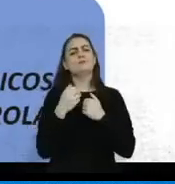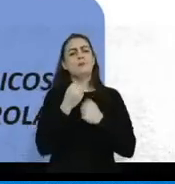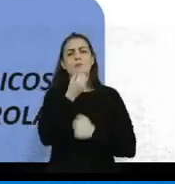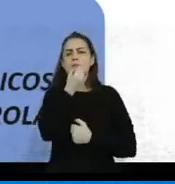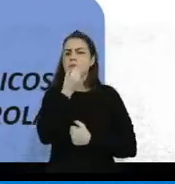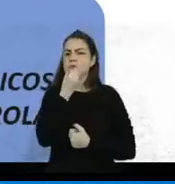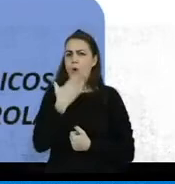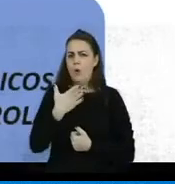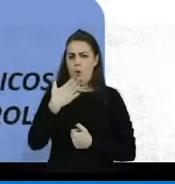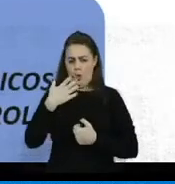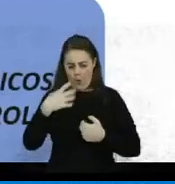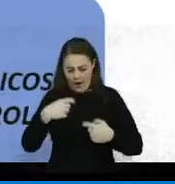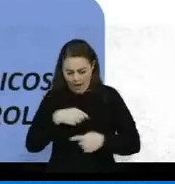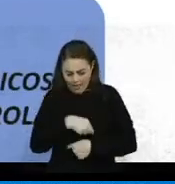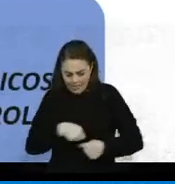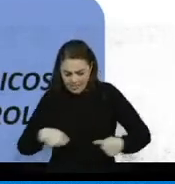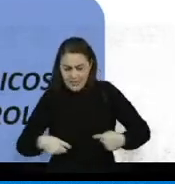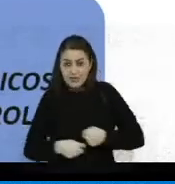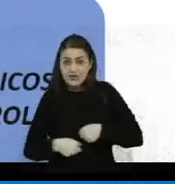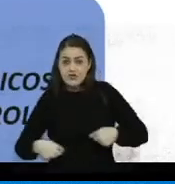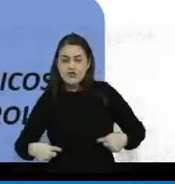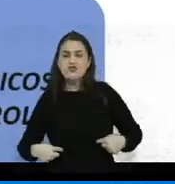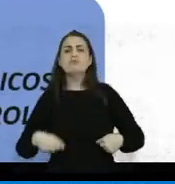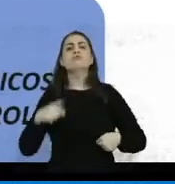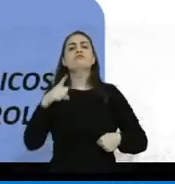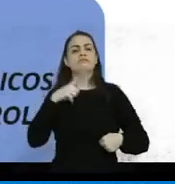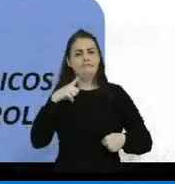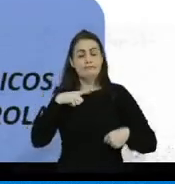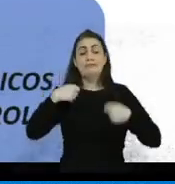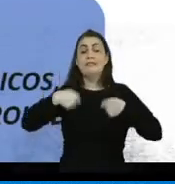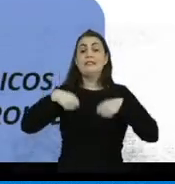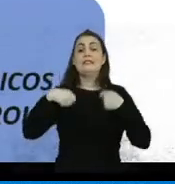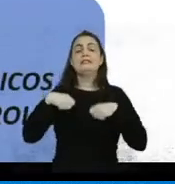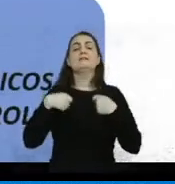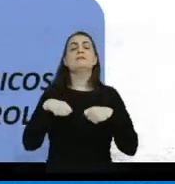caso, aumentar a serotonina com